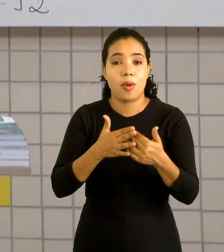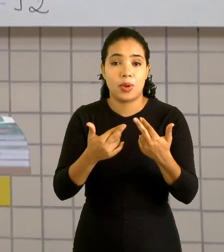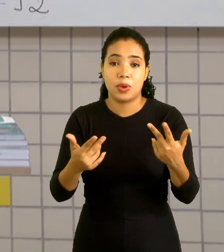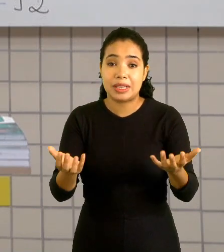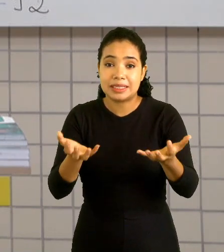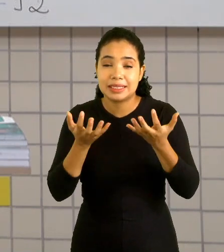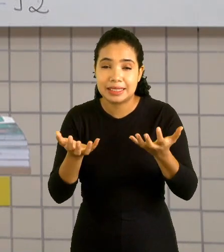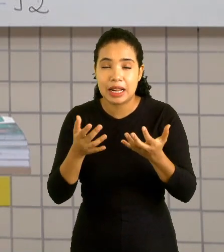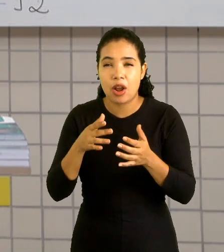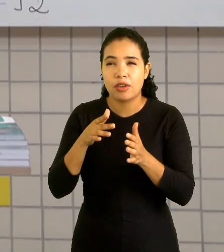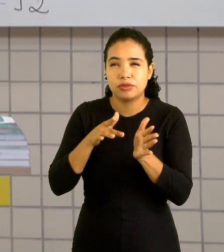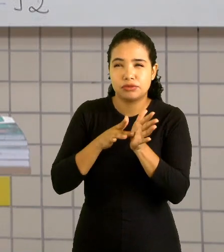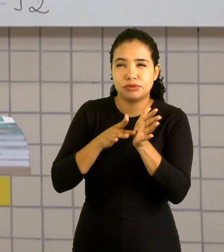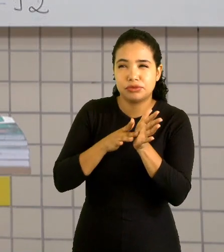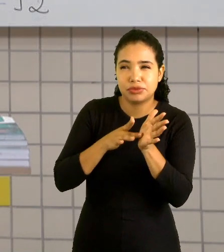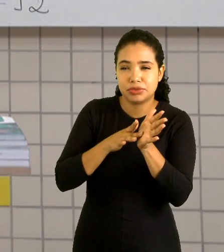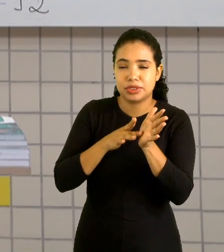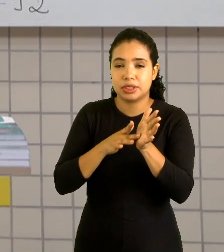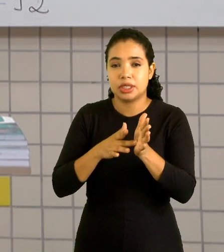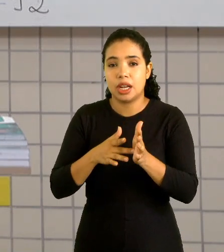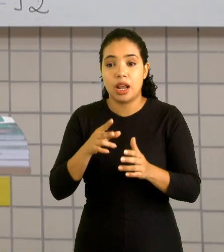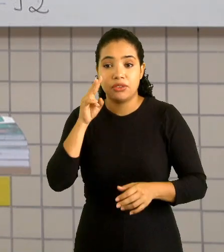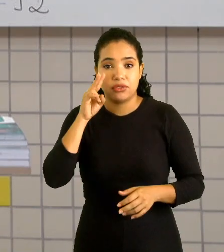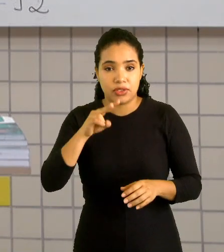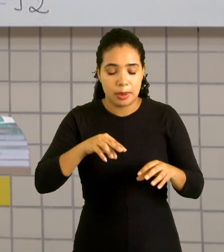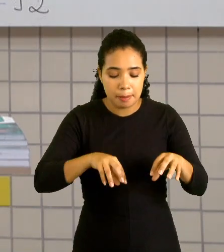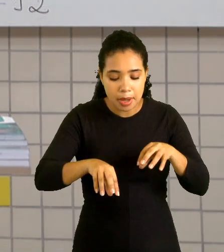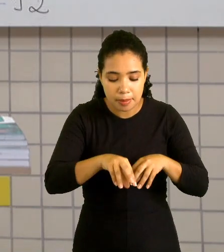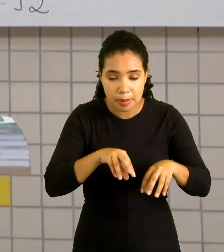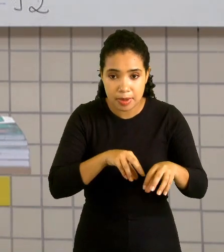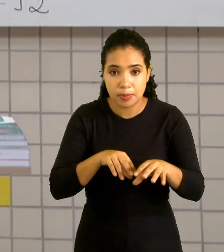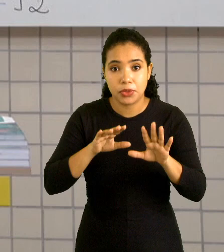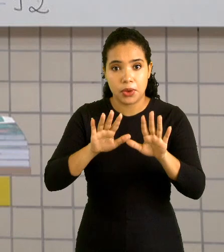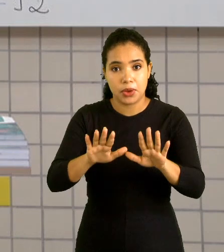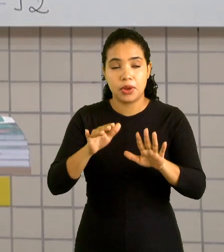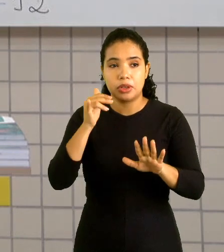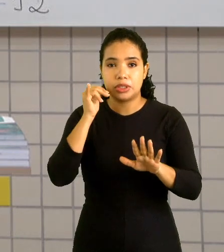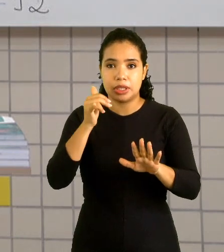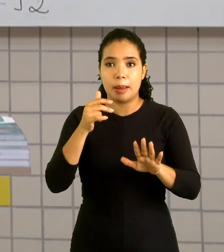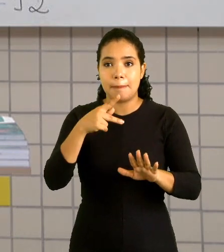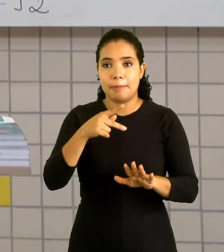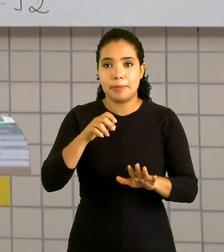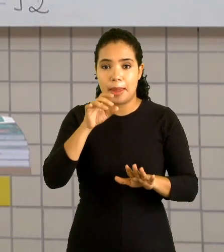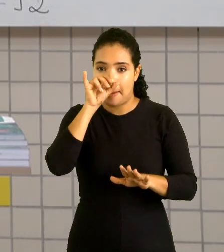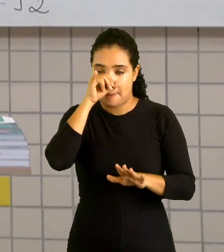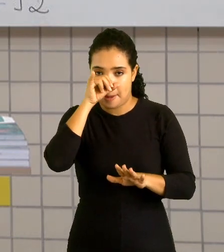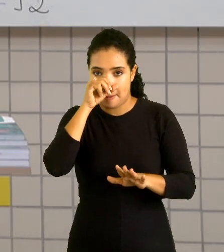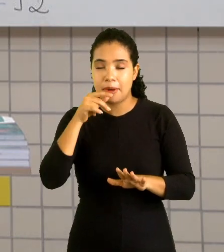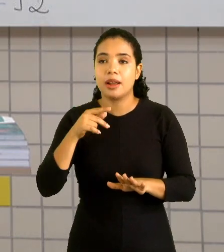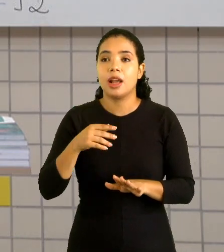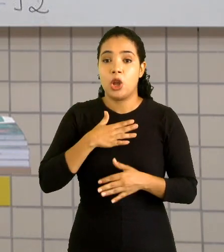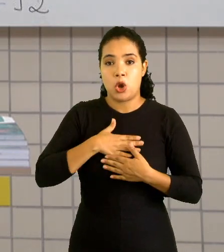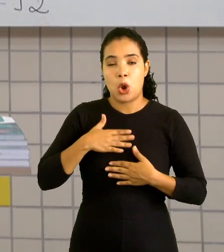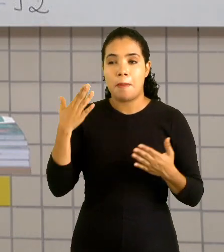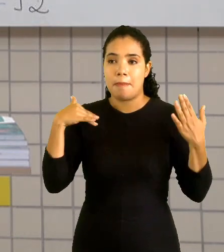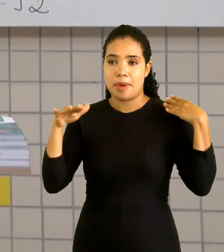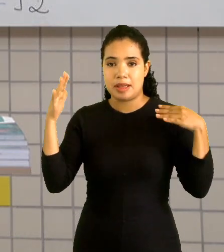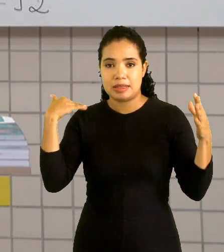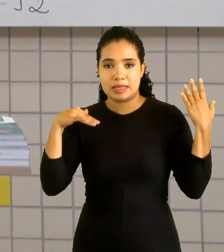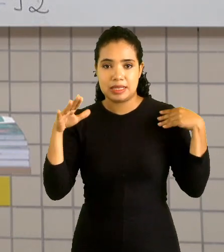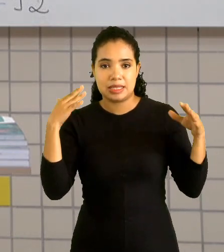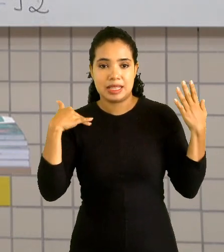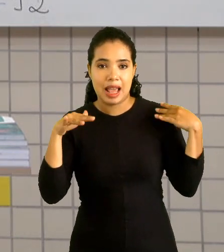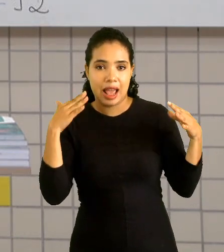vamos fingir olhando para as nossas tampinhas. Vamos dizer que a Pepa, ela gosta muito de passear, ela gosta muito de